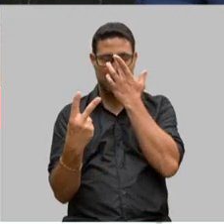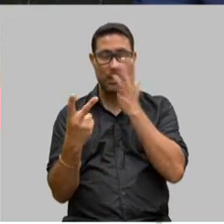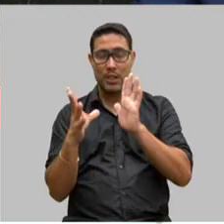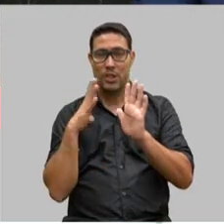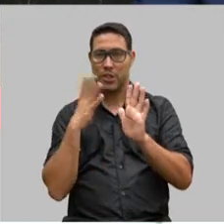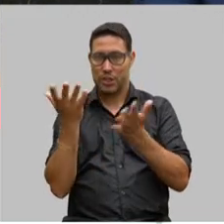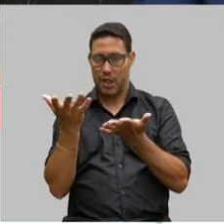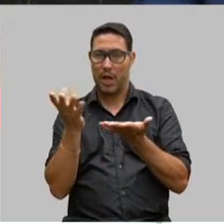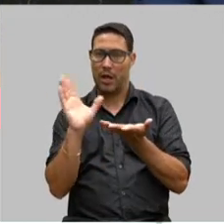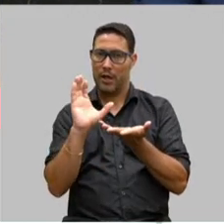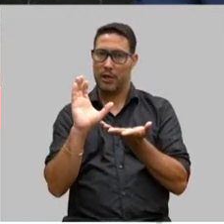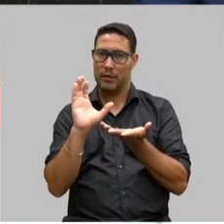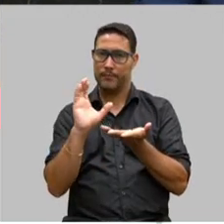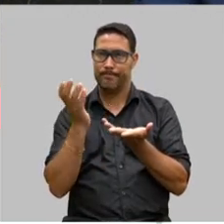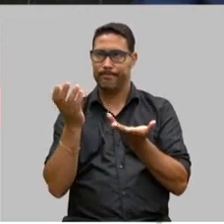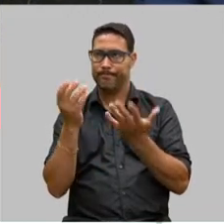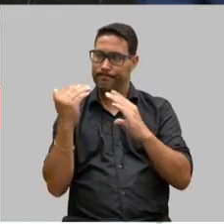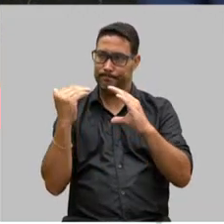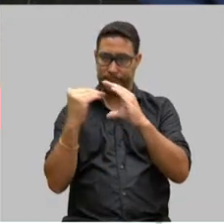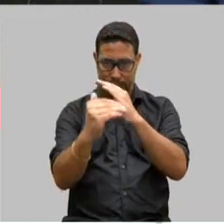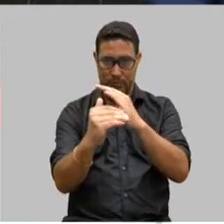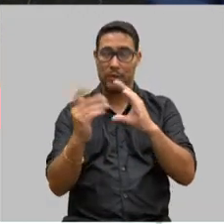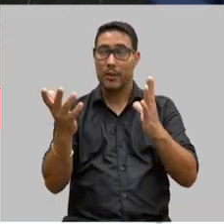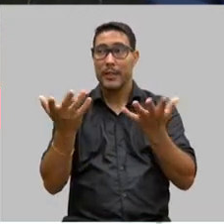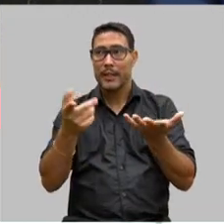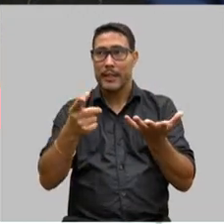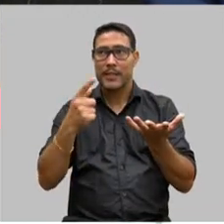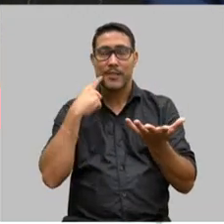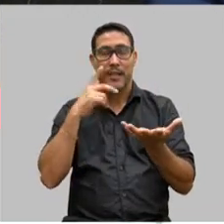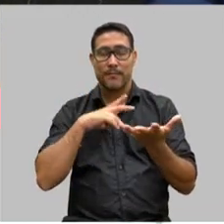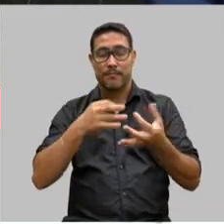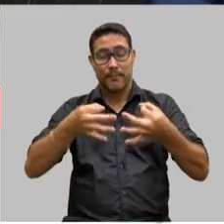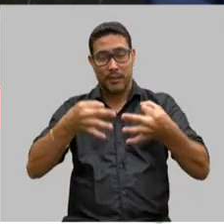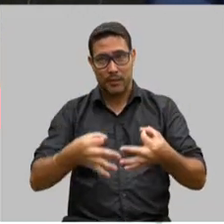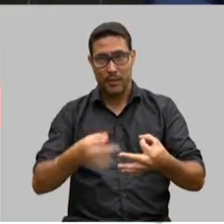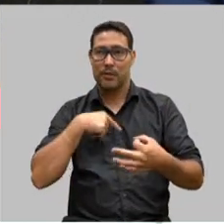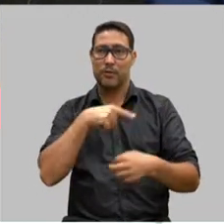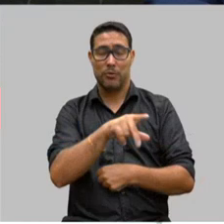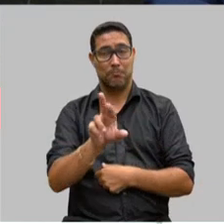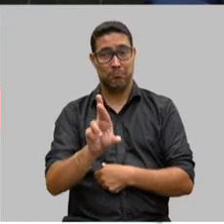agora certeza que com a sua sensibilidade e liderança nós